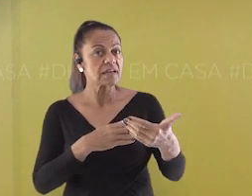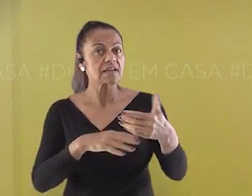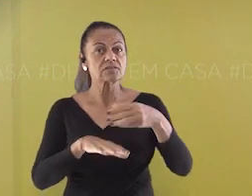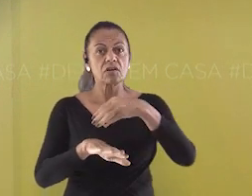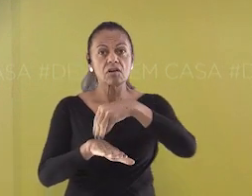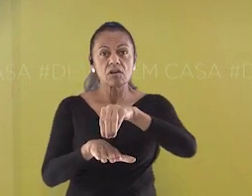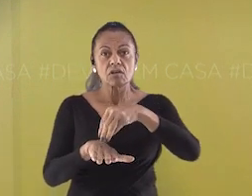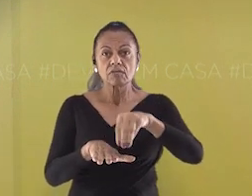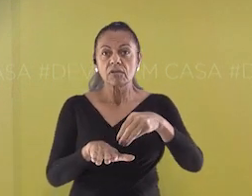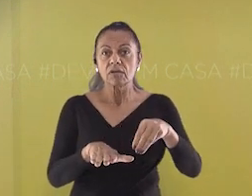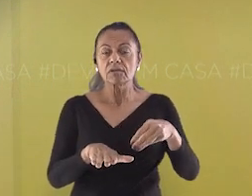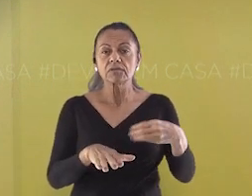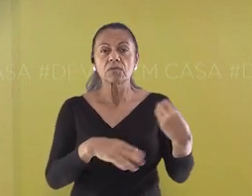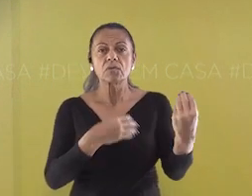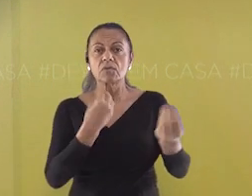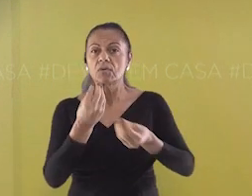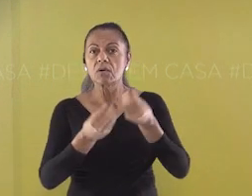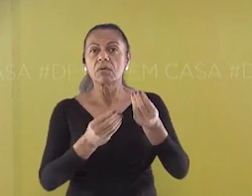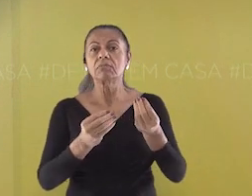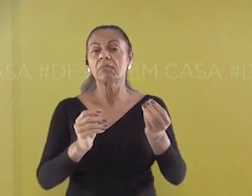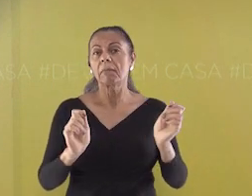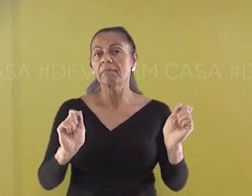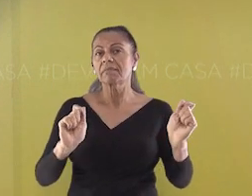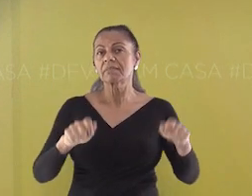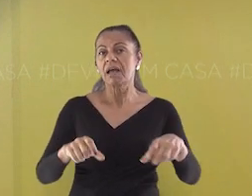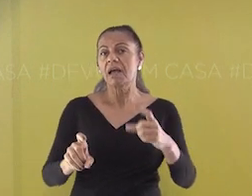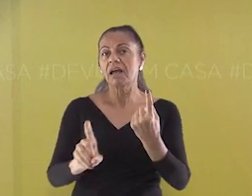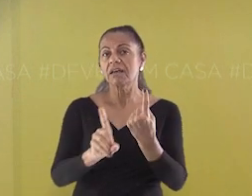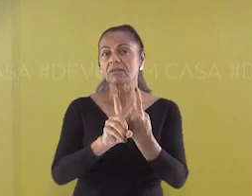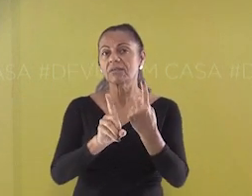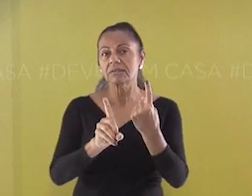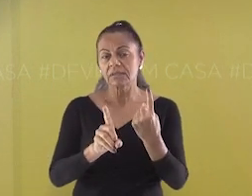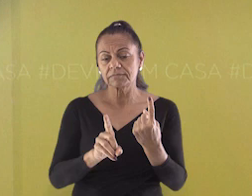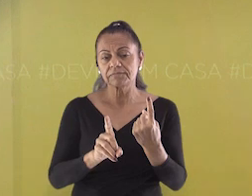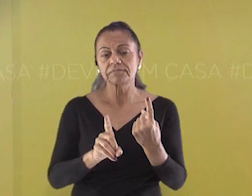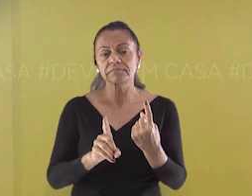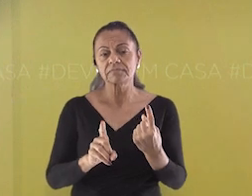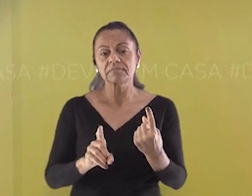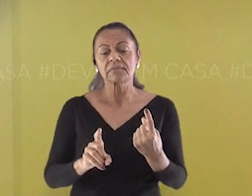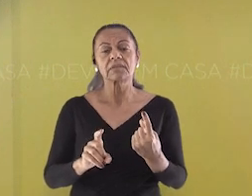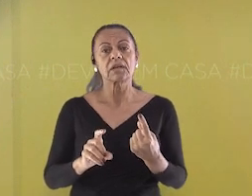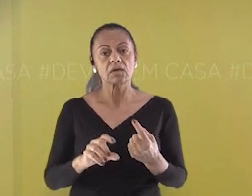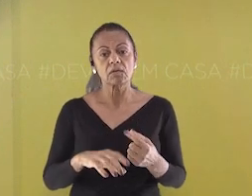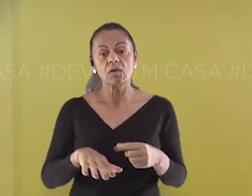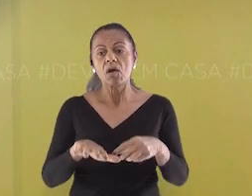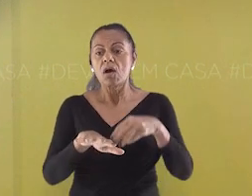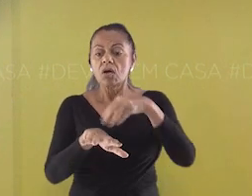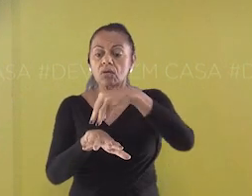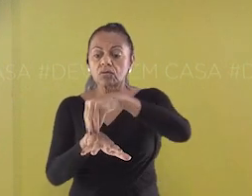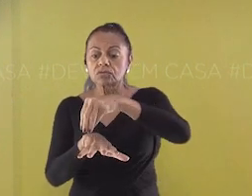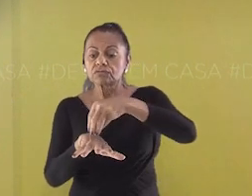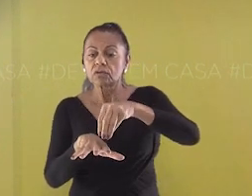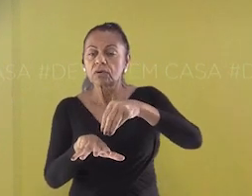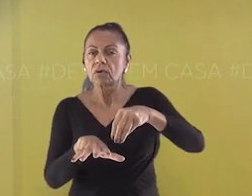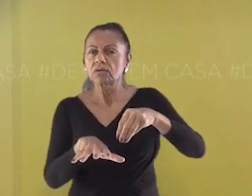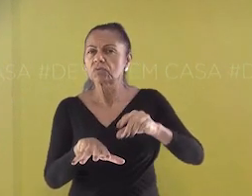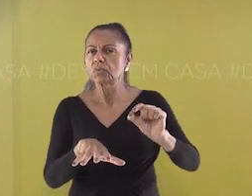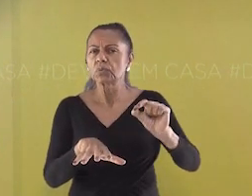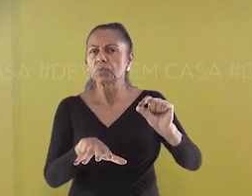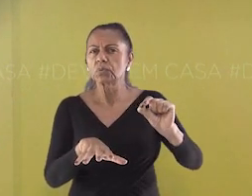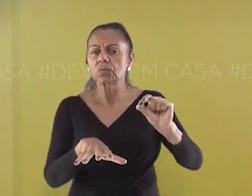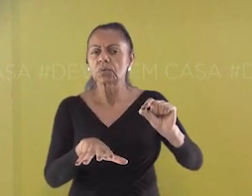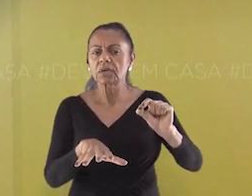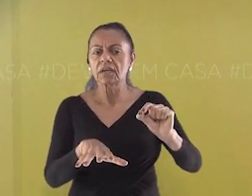diferenciando os tipos de processos de fossilização que nós podemos encontrar. Então, são